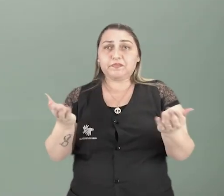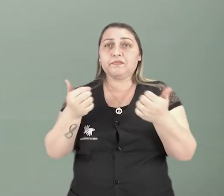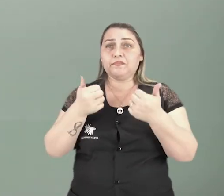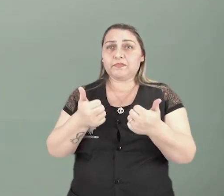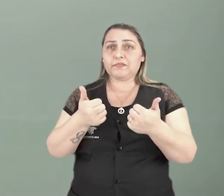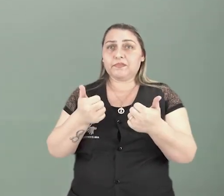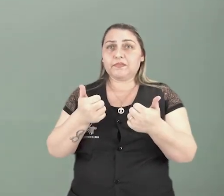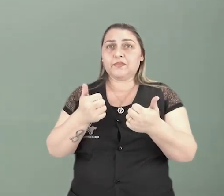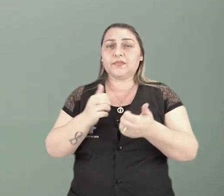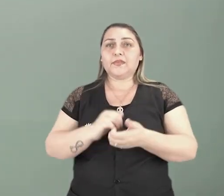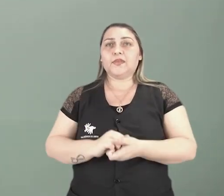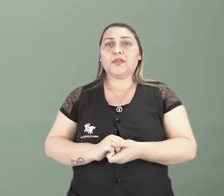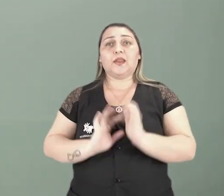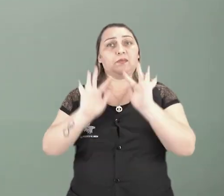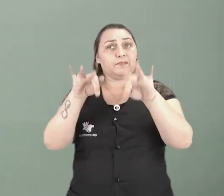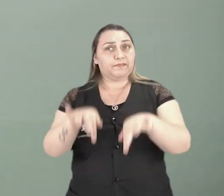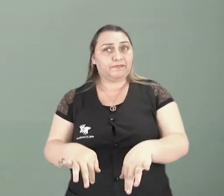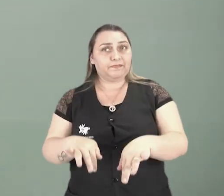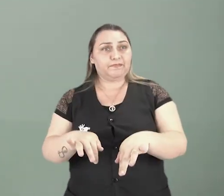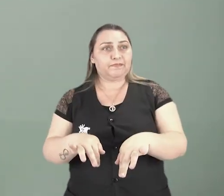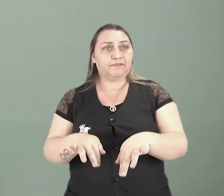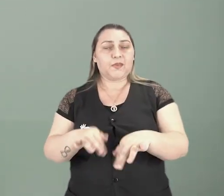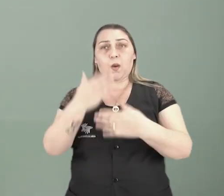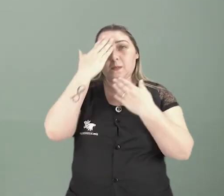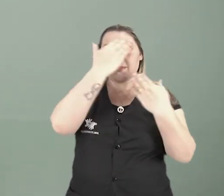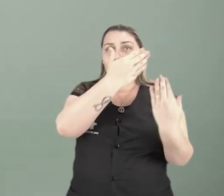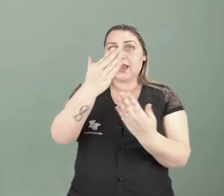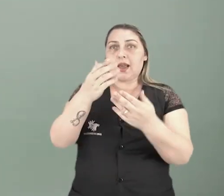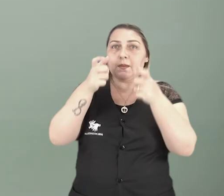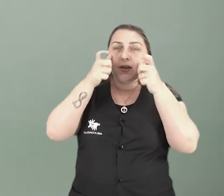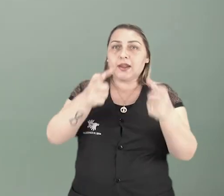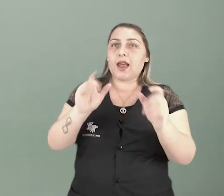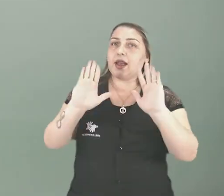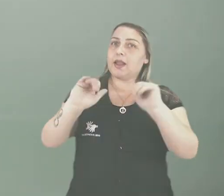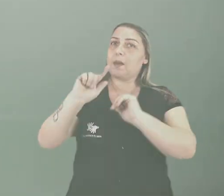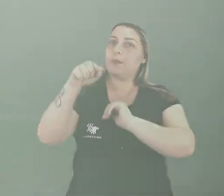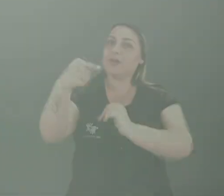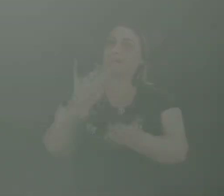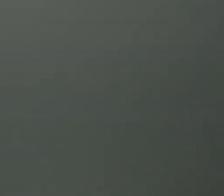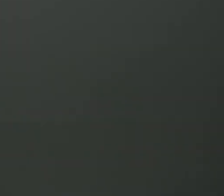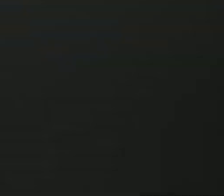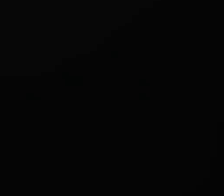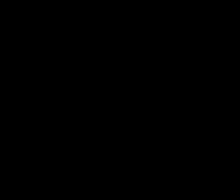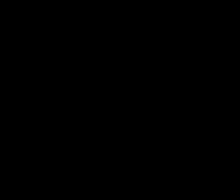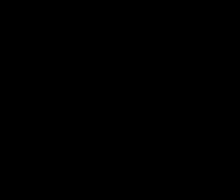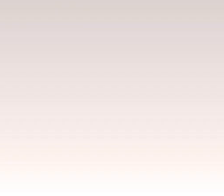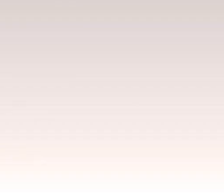tá? A gente encerra por aqui. Muito obrigada pela atenção e até a próxima aula.